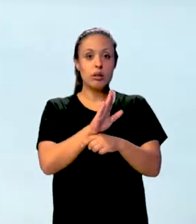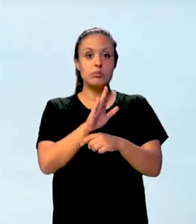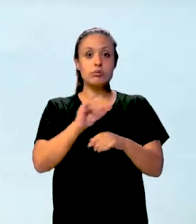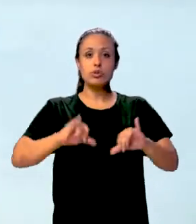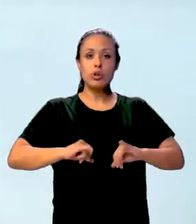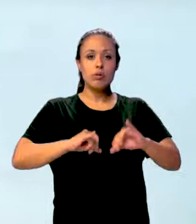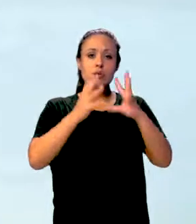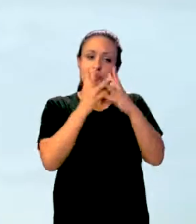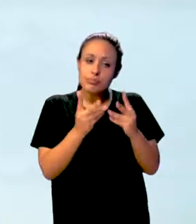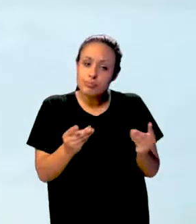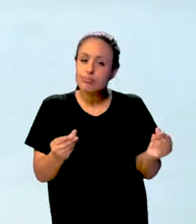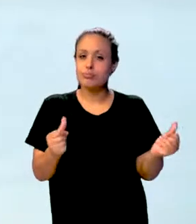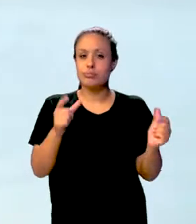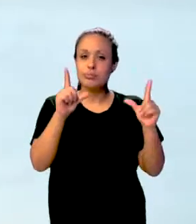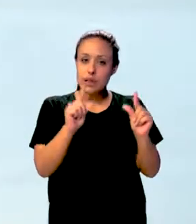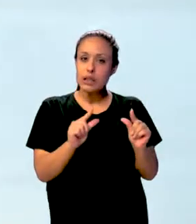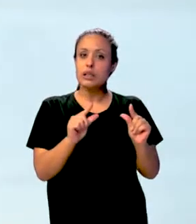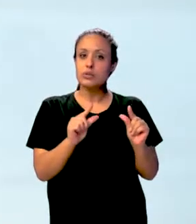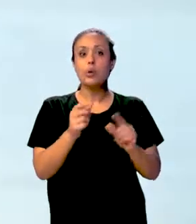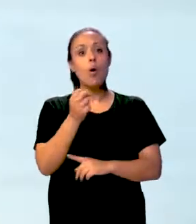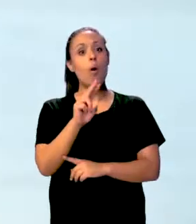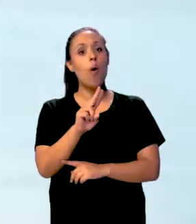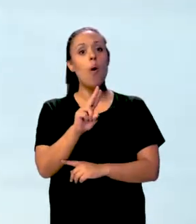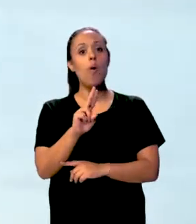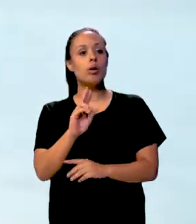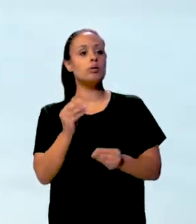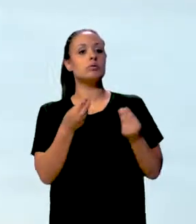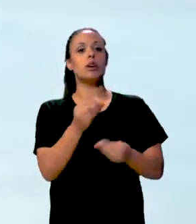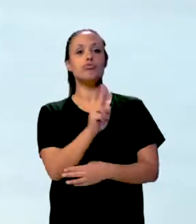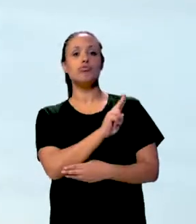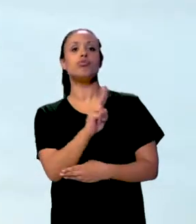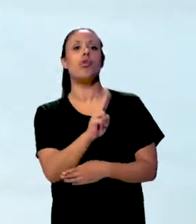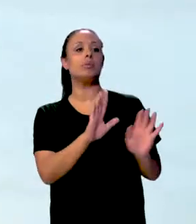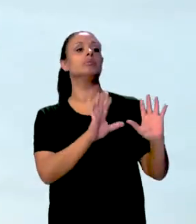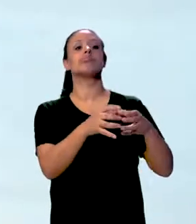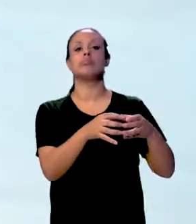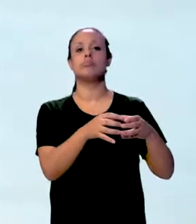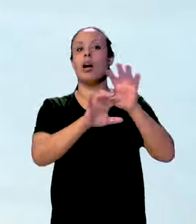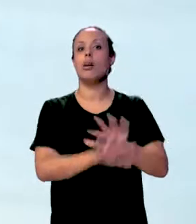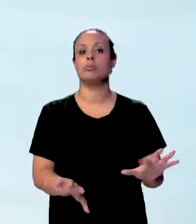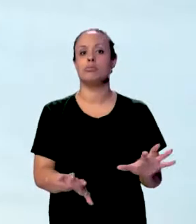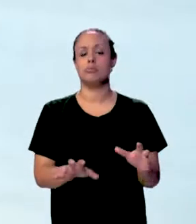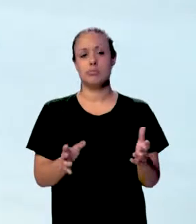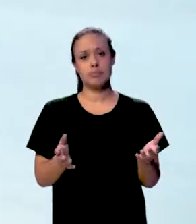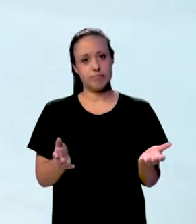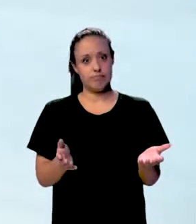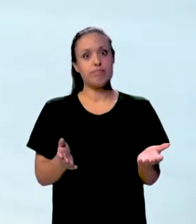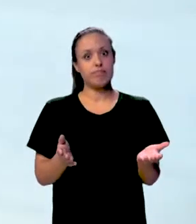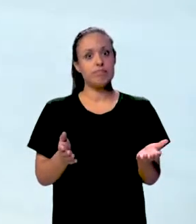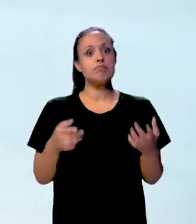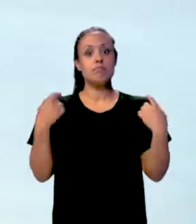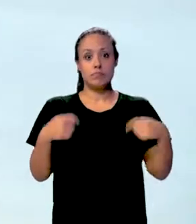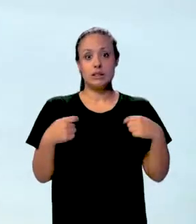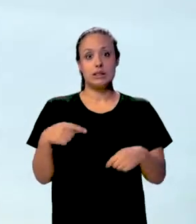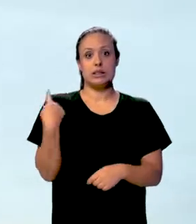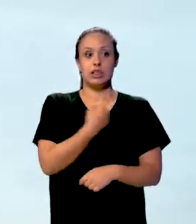dessas populações ou nós estamos tirando o espaço para que elas se nomeiem, né? Então um convite a se fazer,